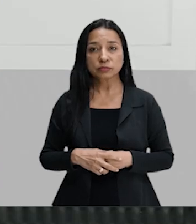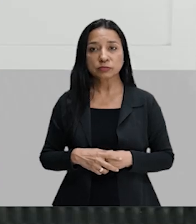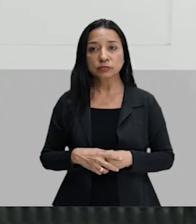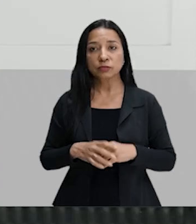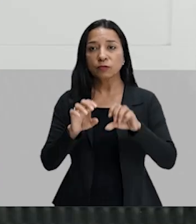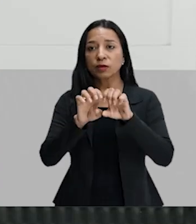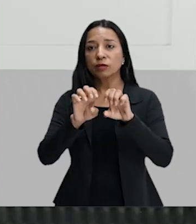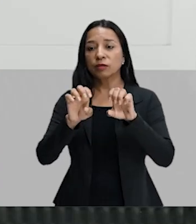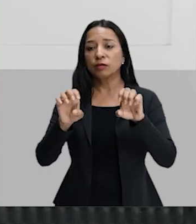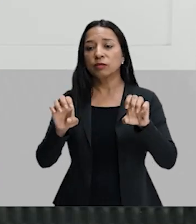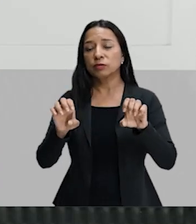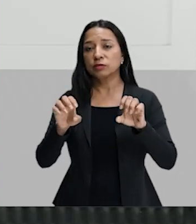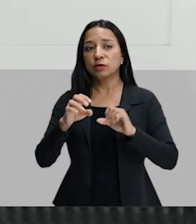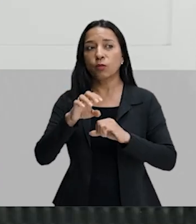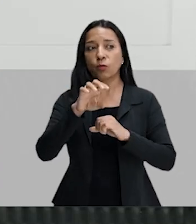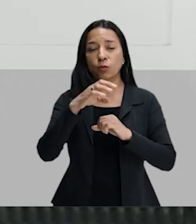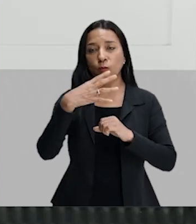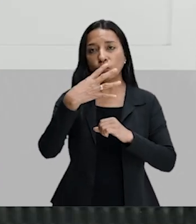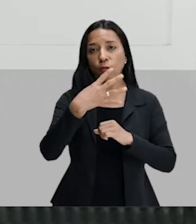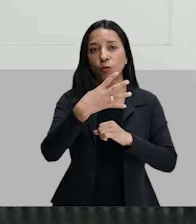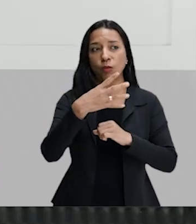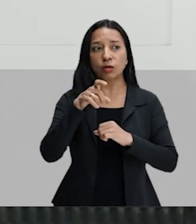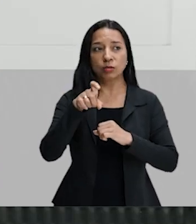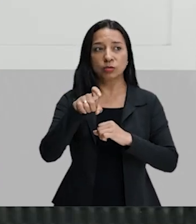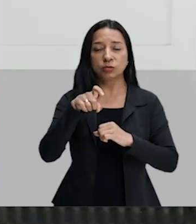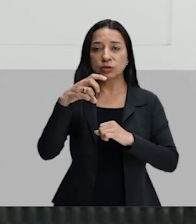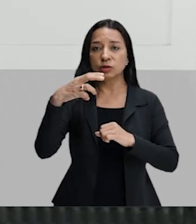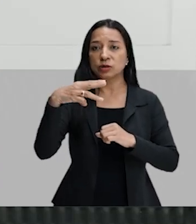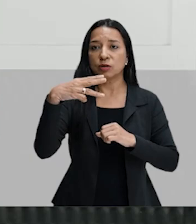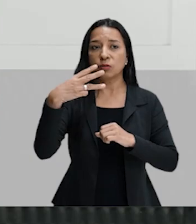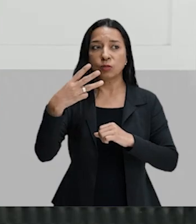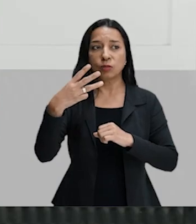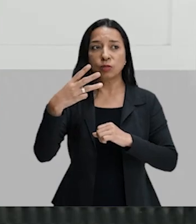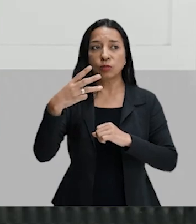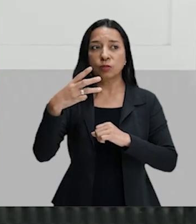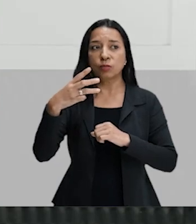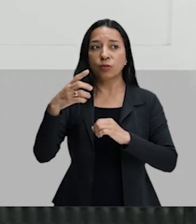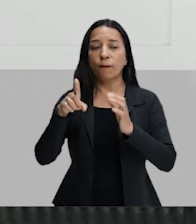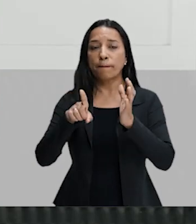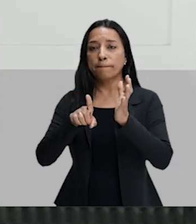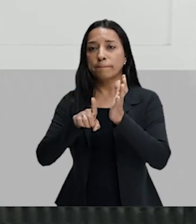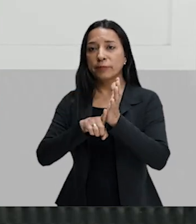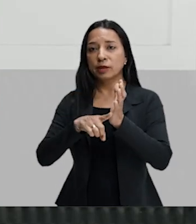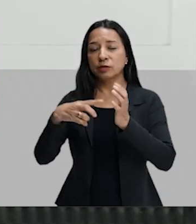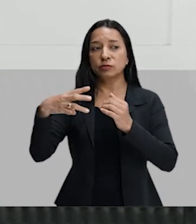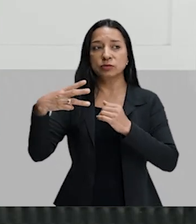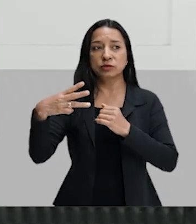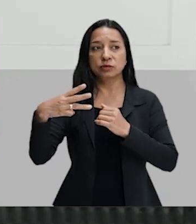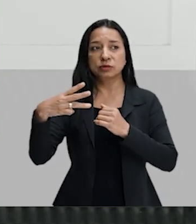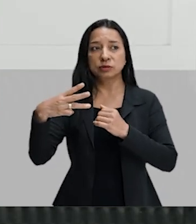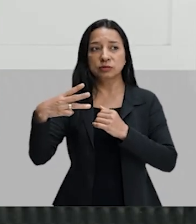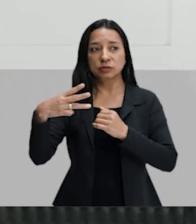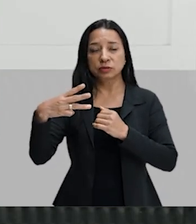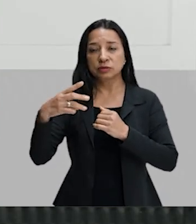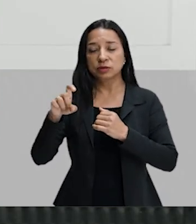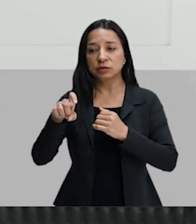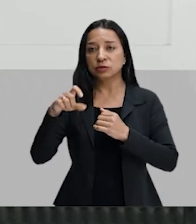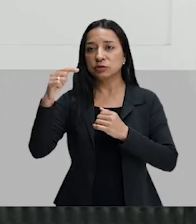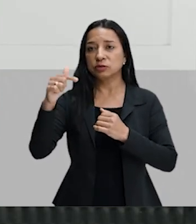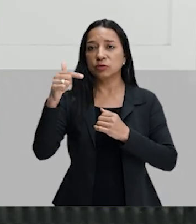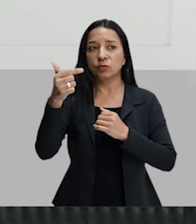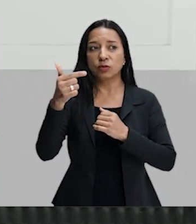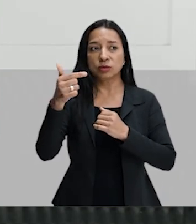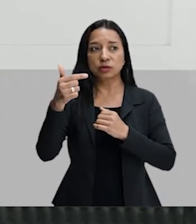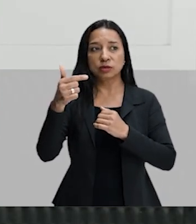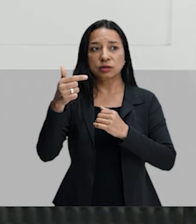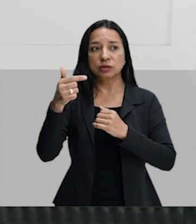menos 3x ao quadrado, o 7x e o menos 10 são quem? São